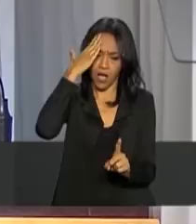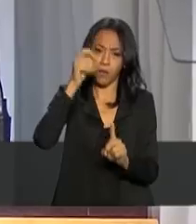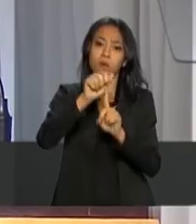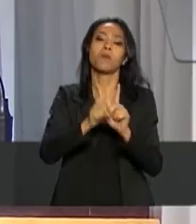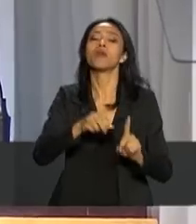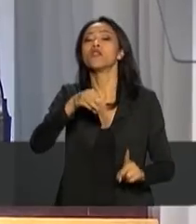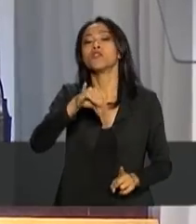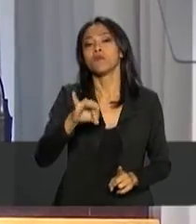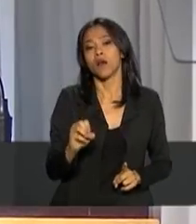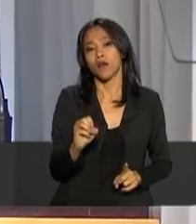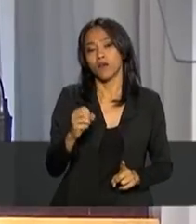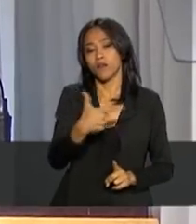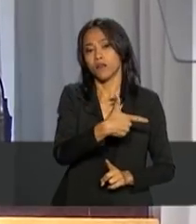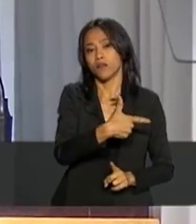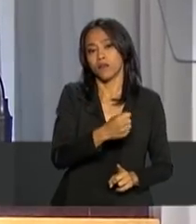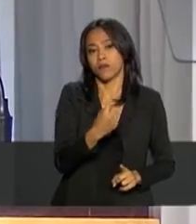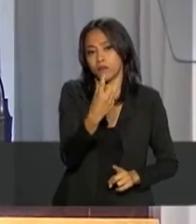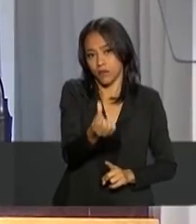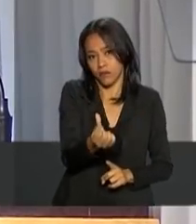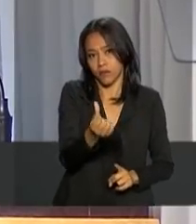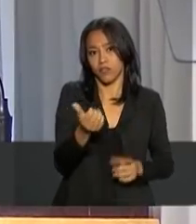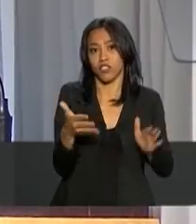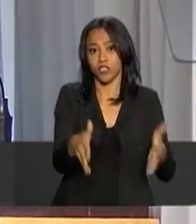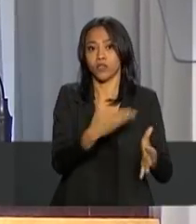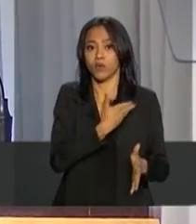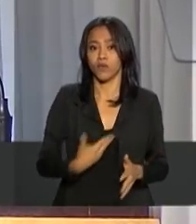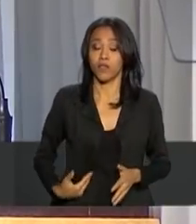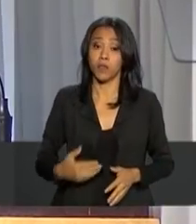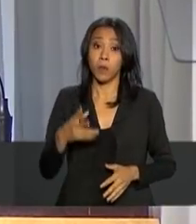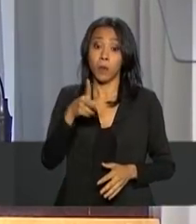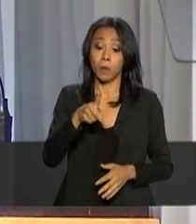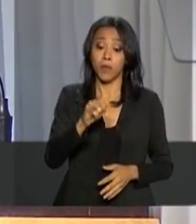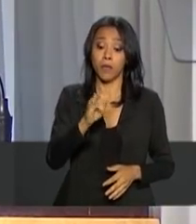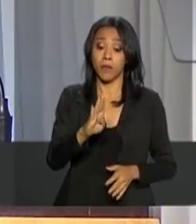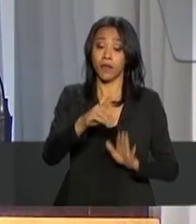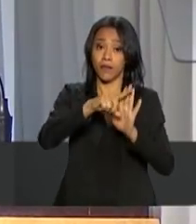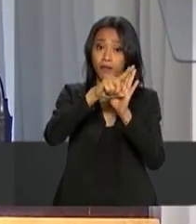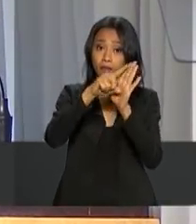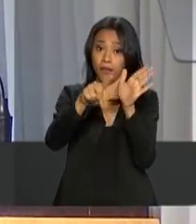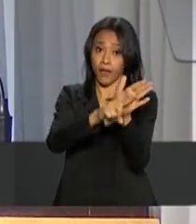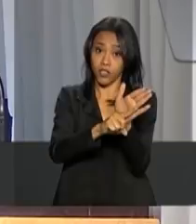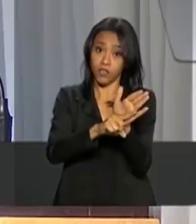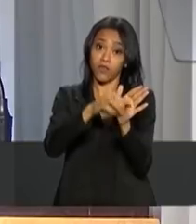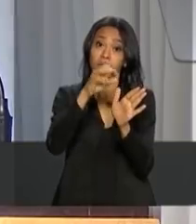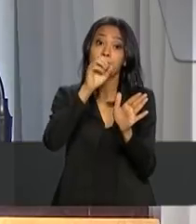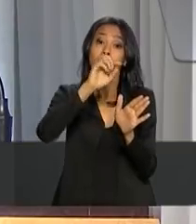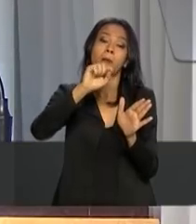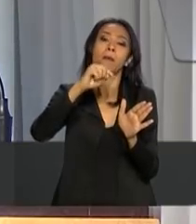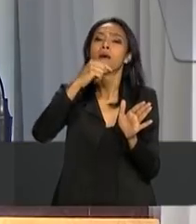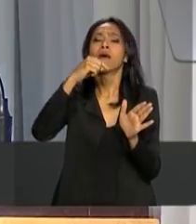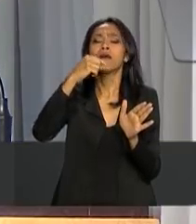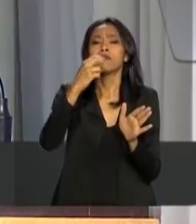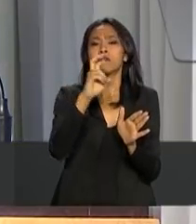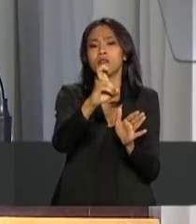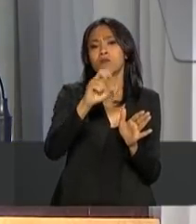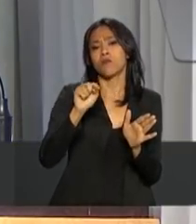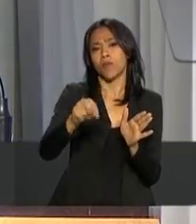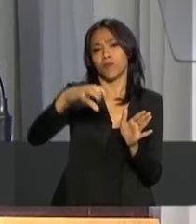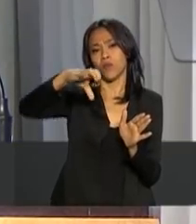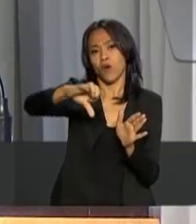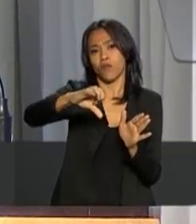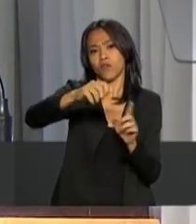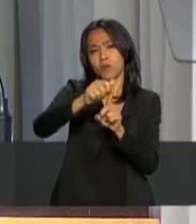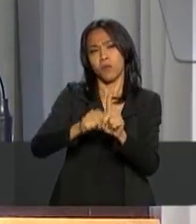maio de 2016 ao governo, nós tínhamos um PIB negativo de menos 5,9. Assumimos em maio, quando